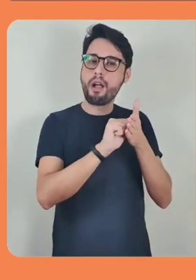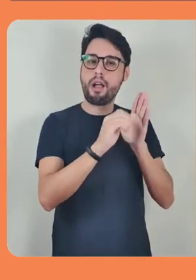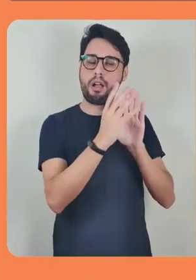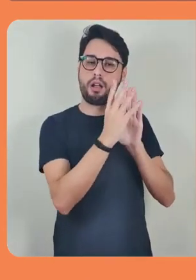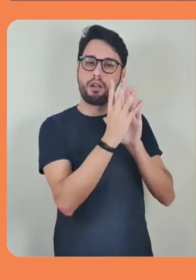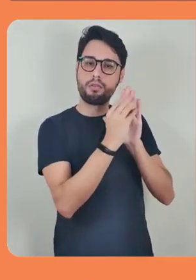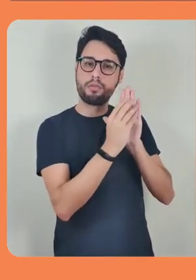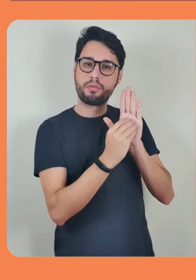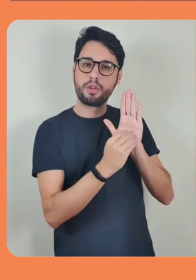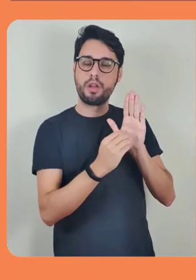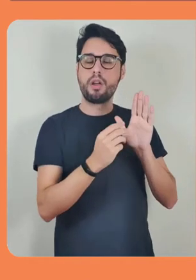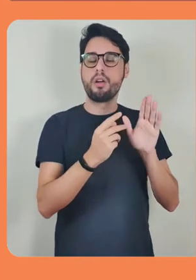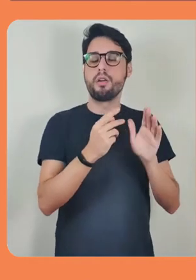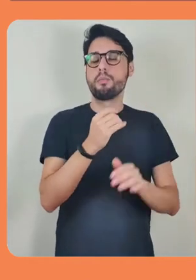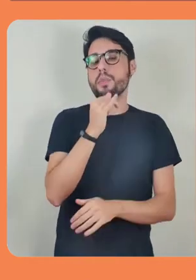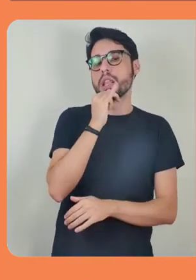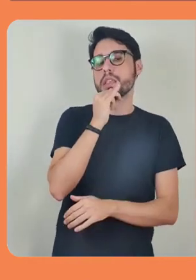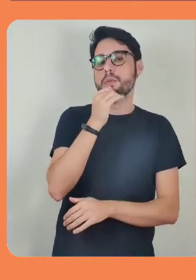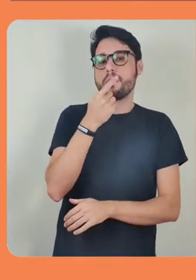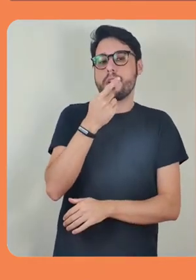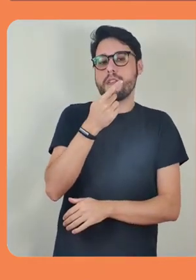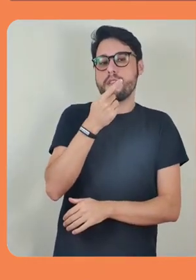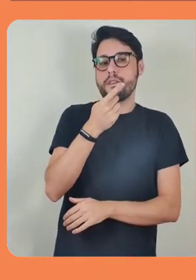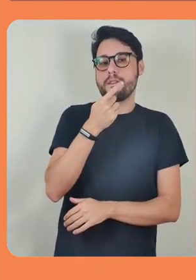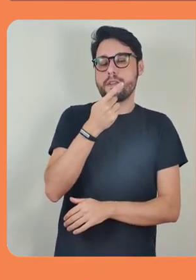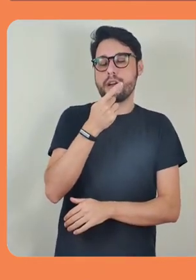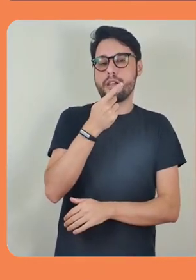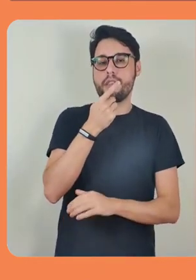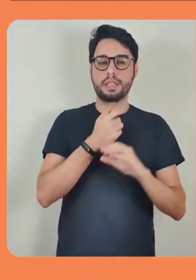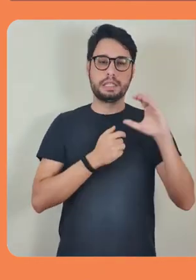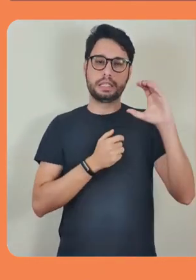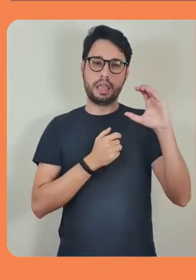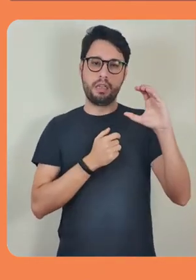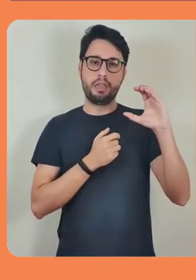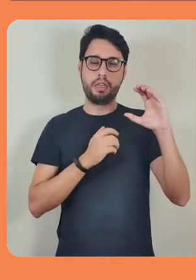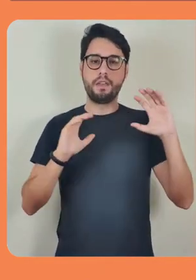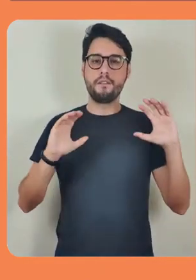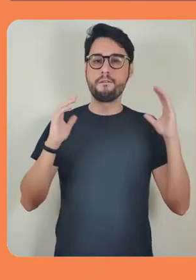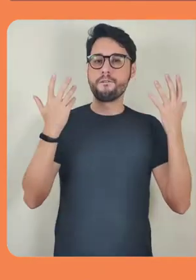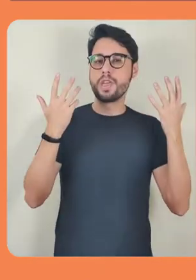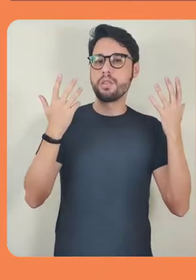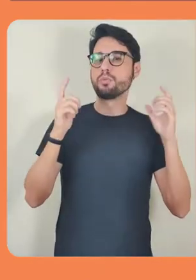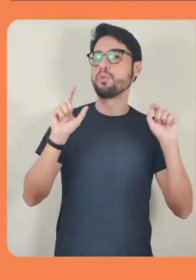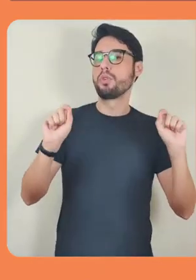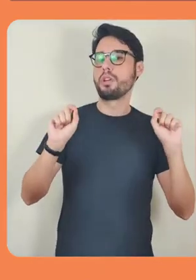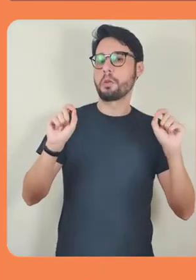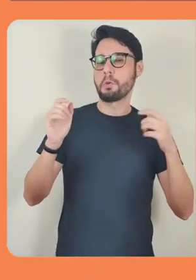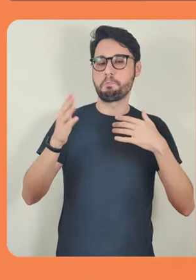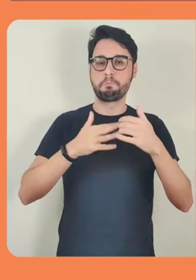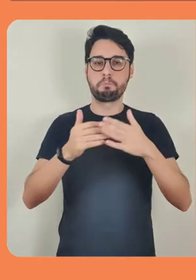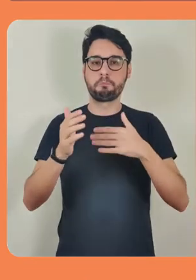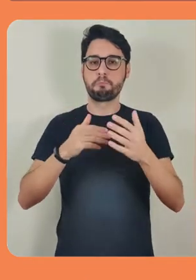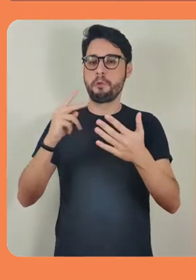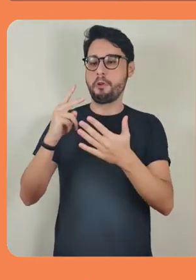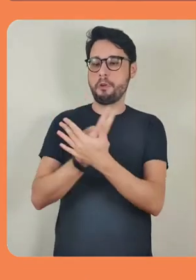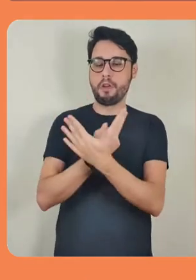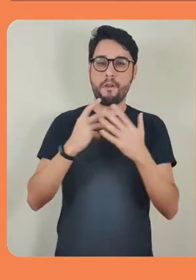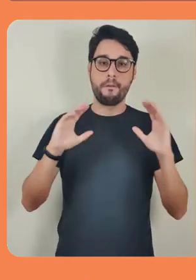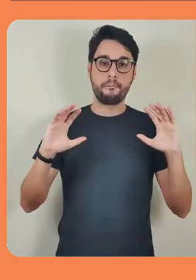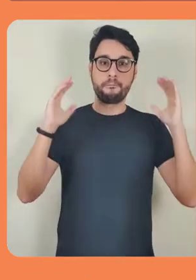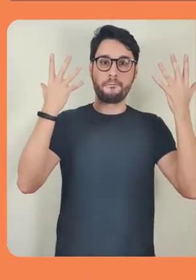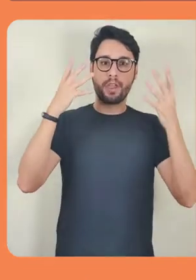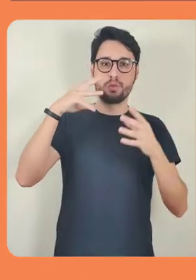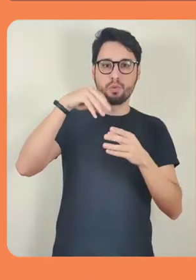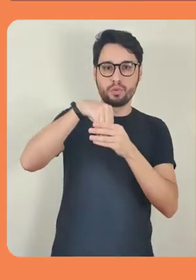criação leitura atualização e apagar um determinado conteúdo então